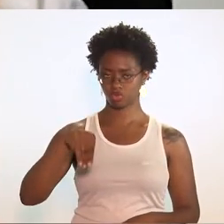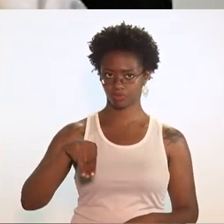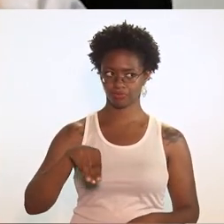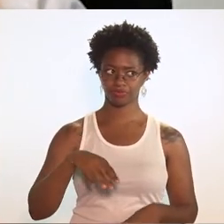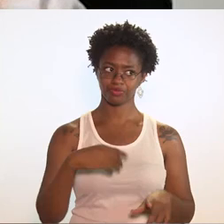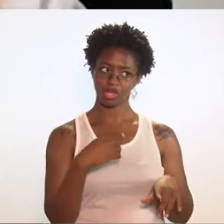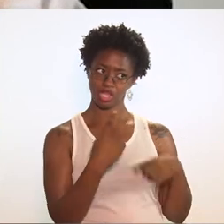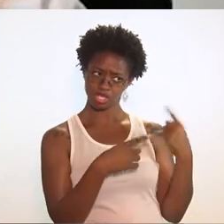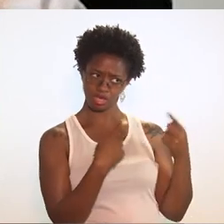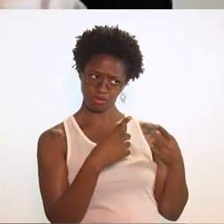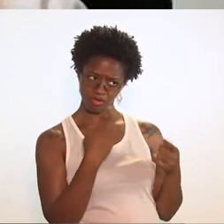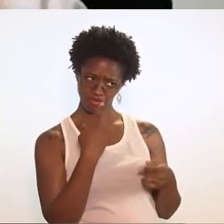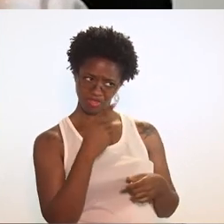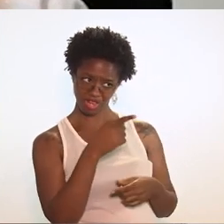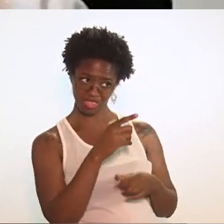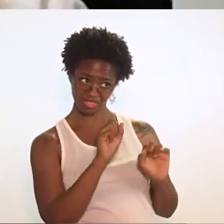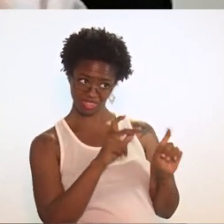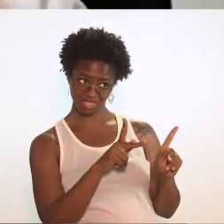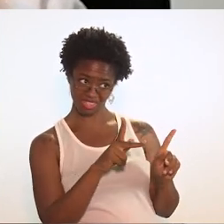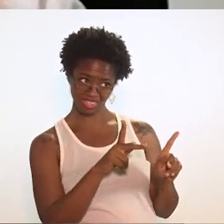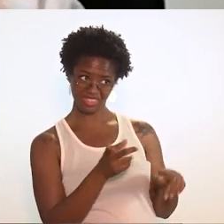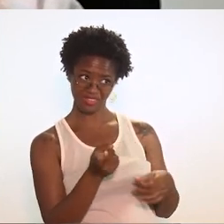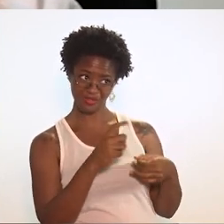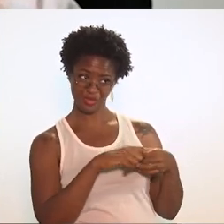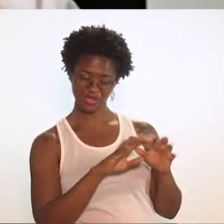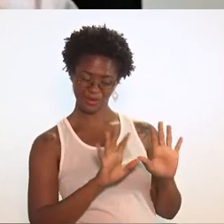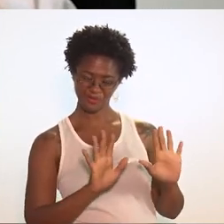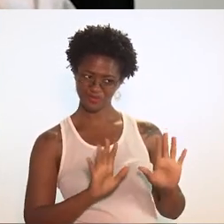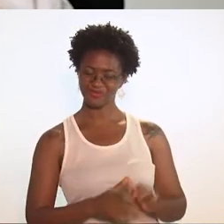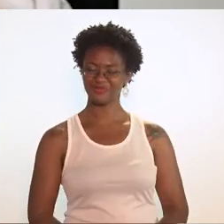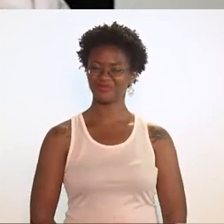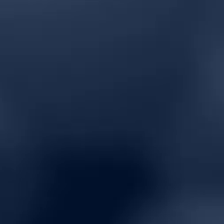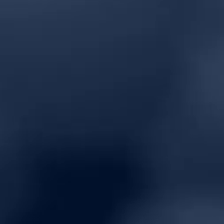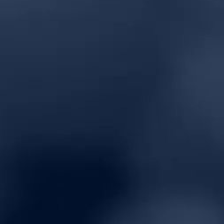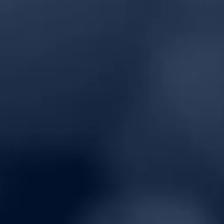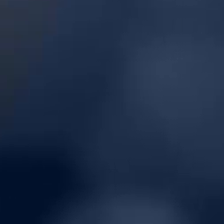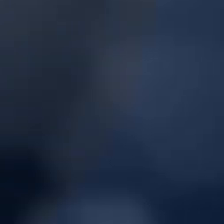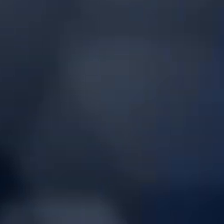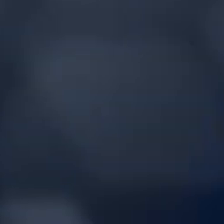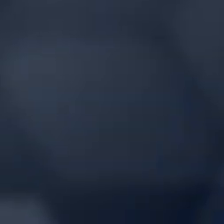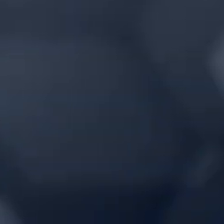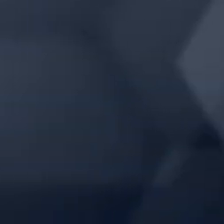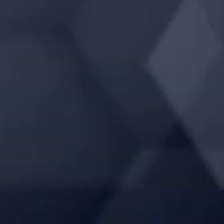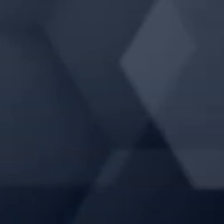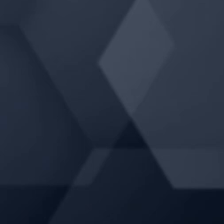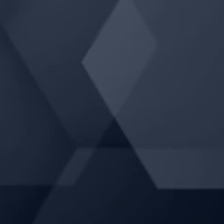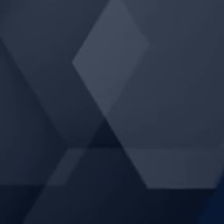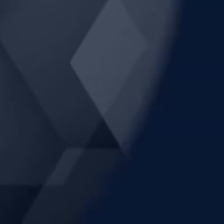projeto Oberiolodum, nós vamos falar sobre ele mais no próximo bloco.